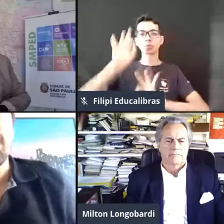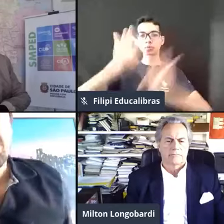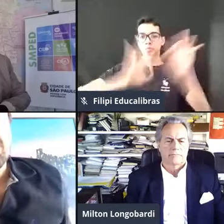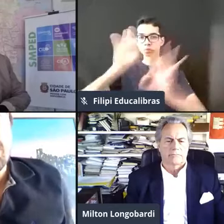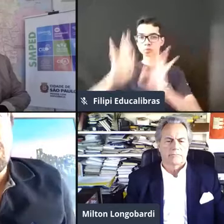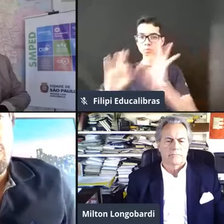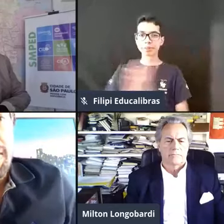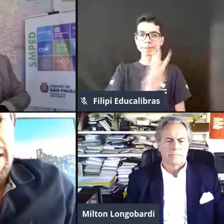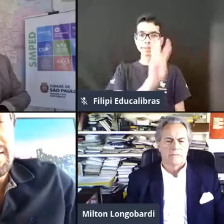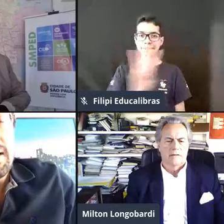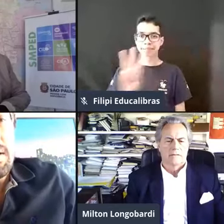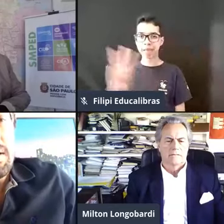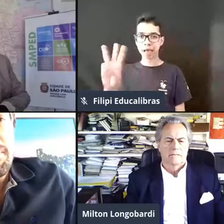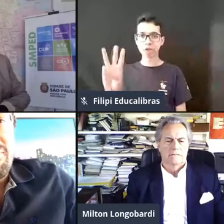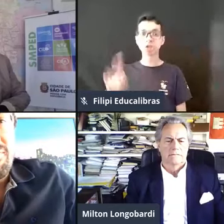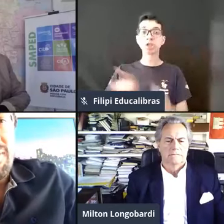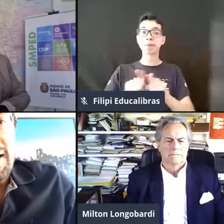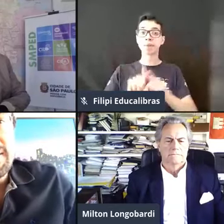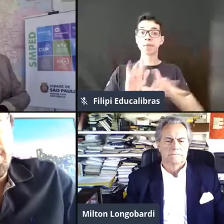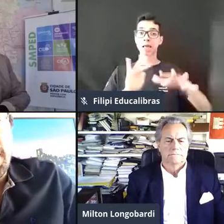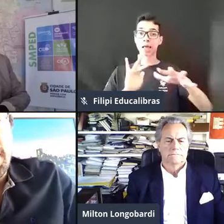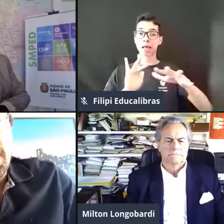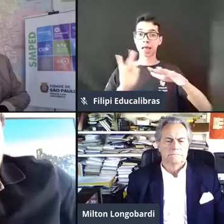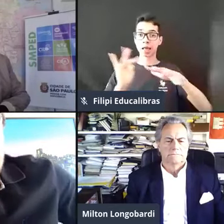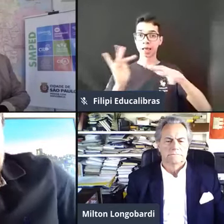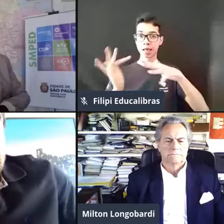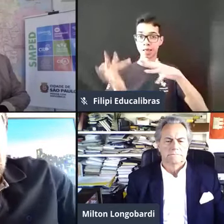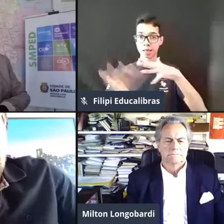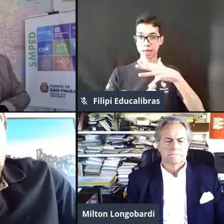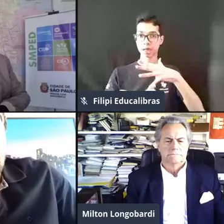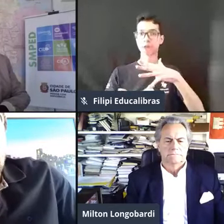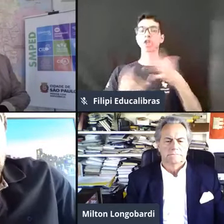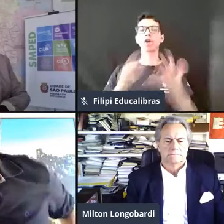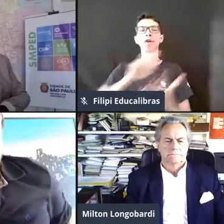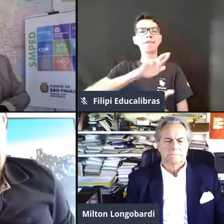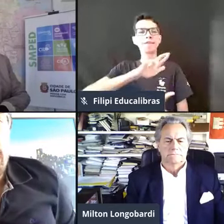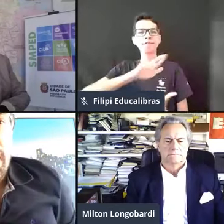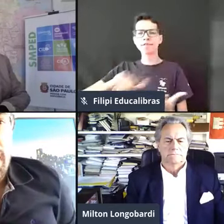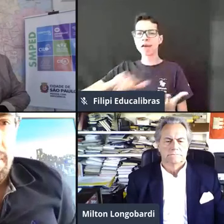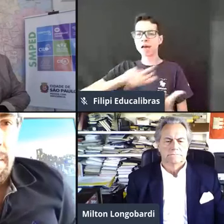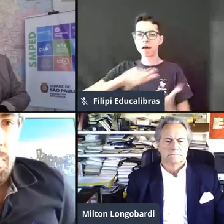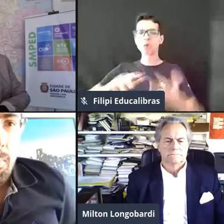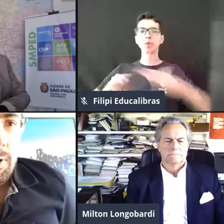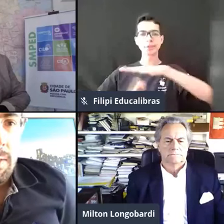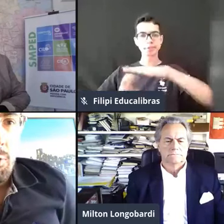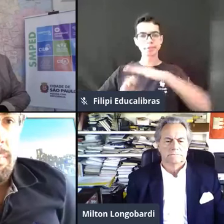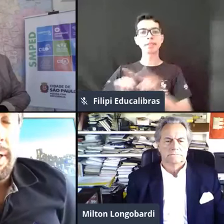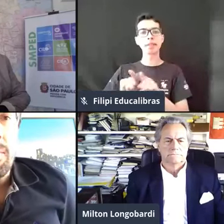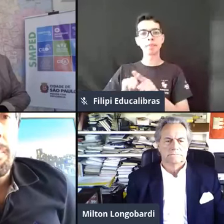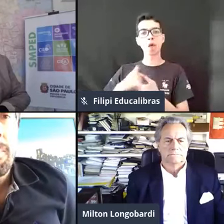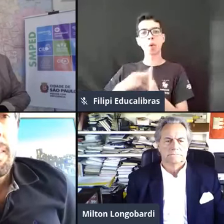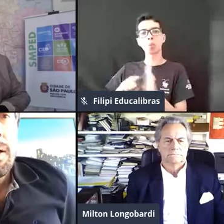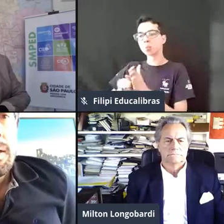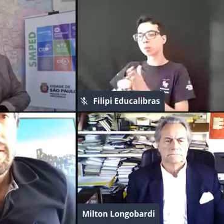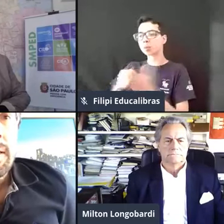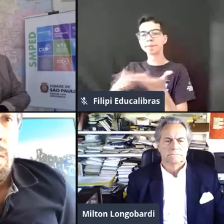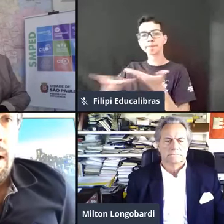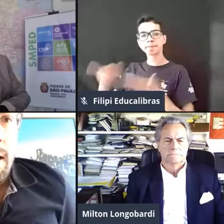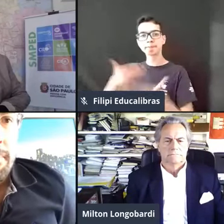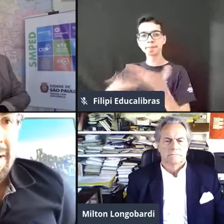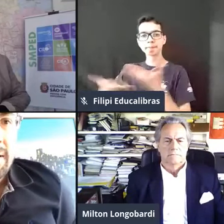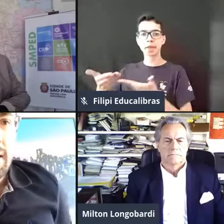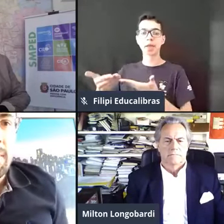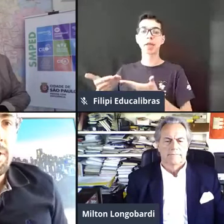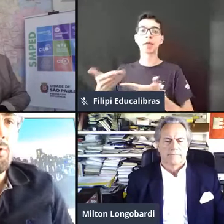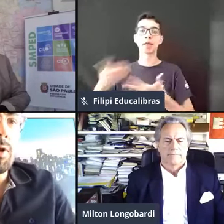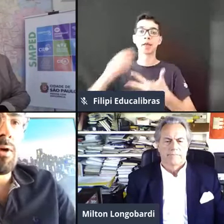sociais e tudo mais, para várias empresas e algumas consultorias também para o poder público. Então,